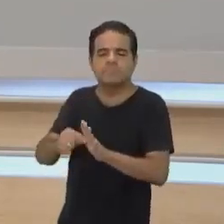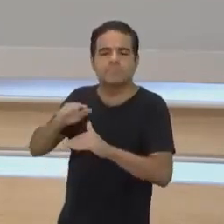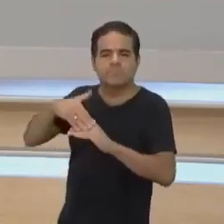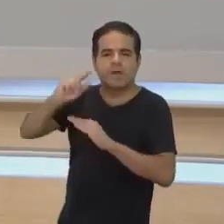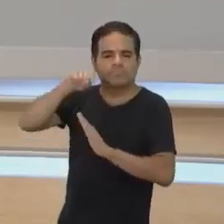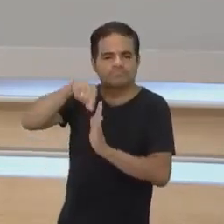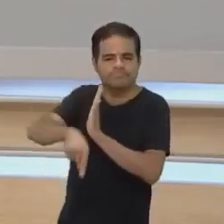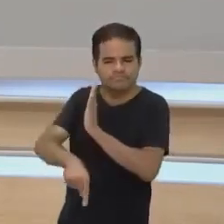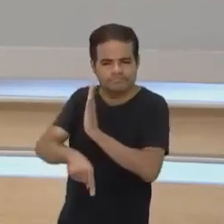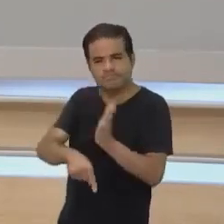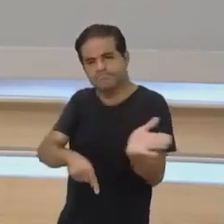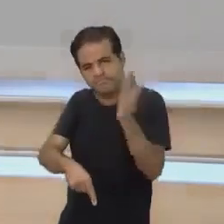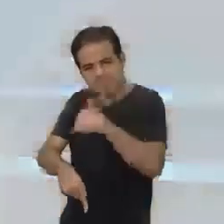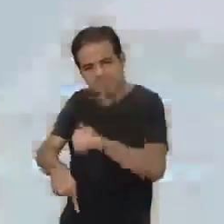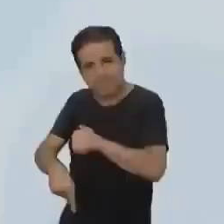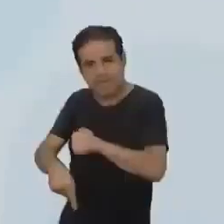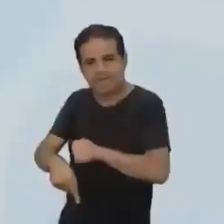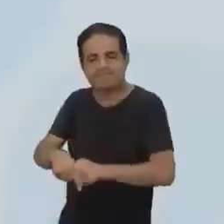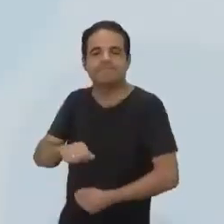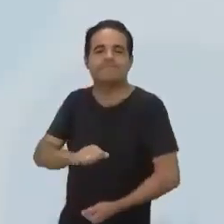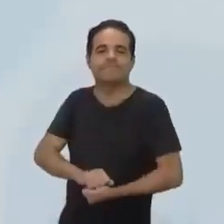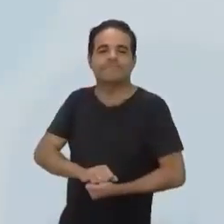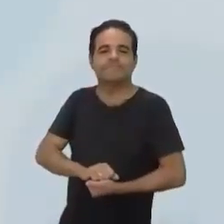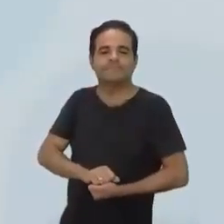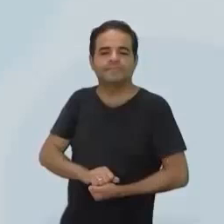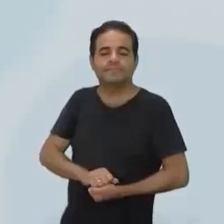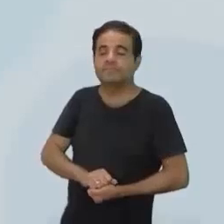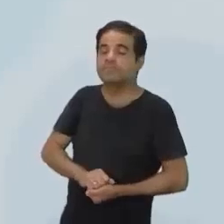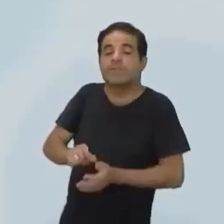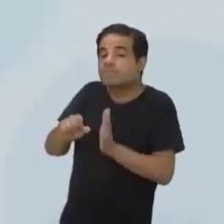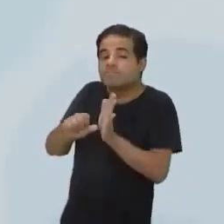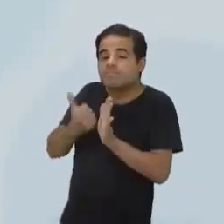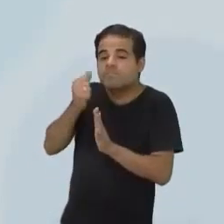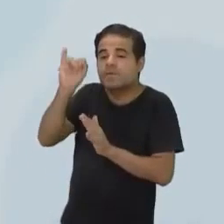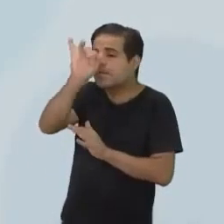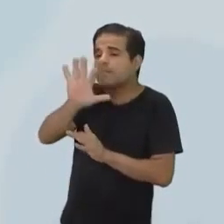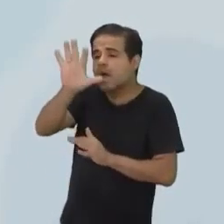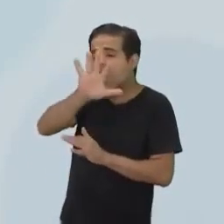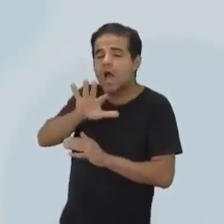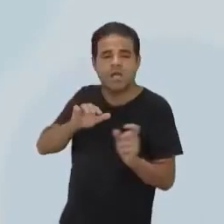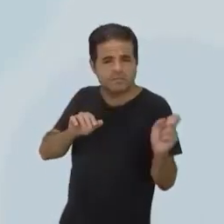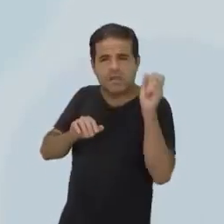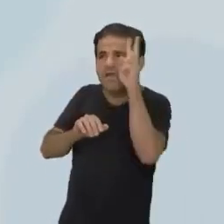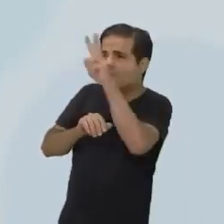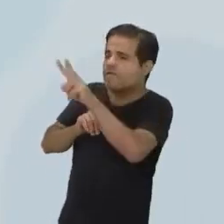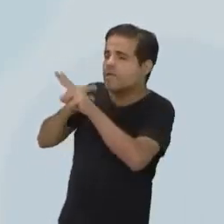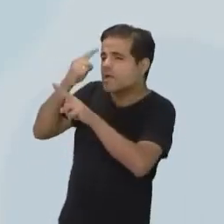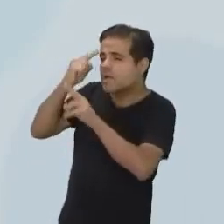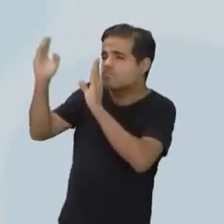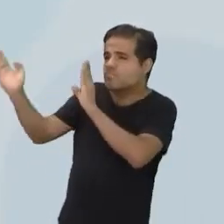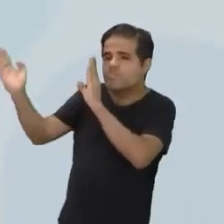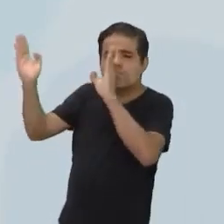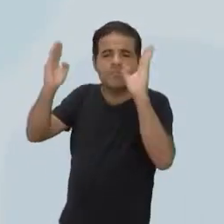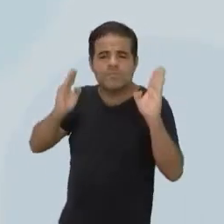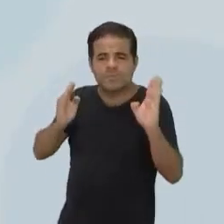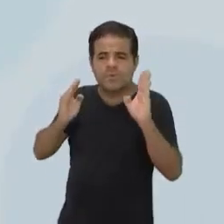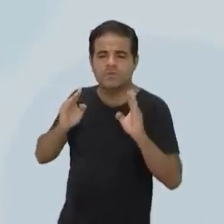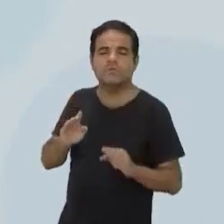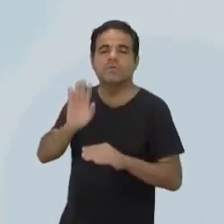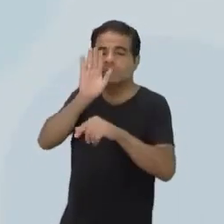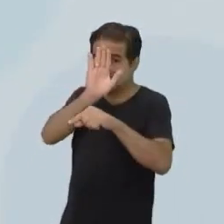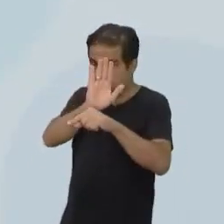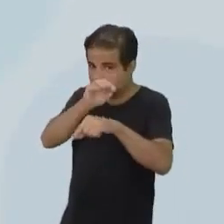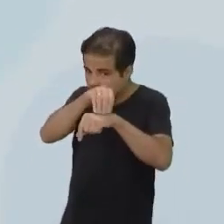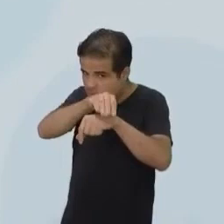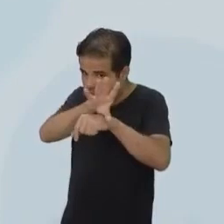mais isso. Bora lá? Então, essa primeira imagem que vocês que está passando aí na telinha, eu vou